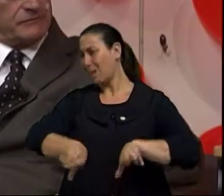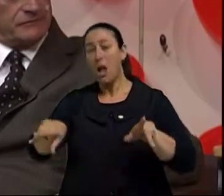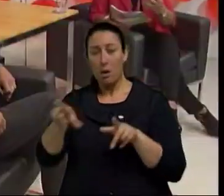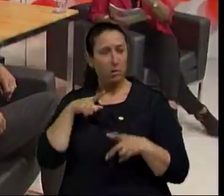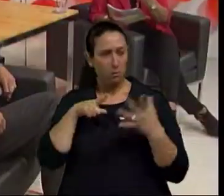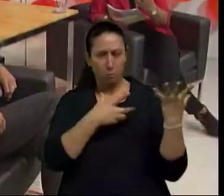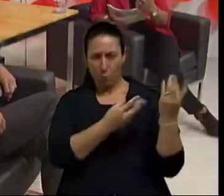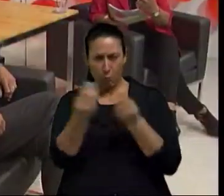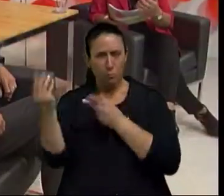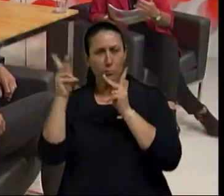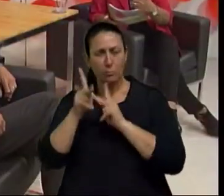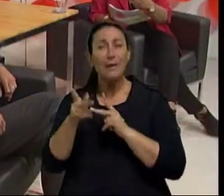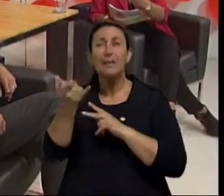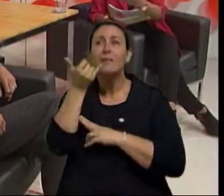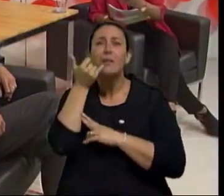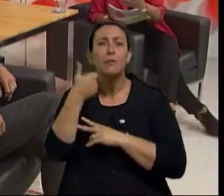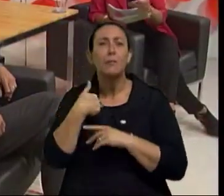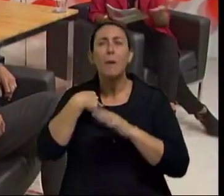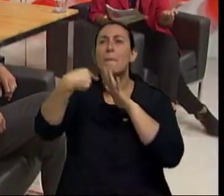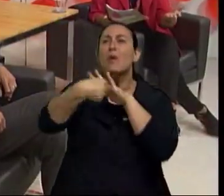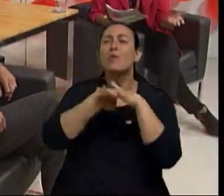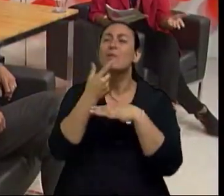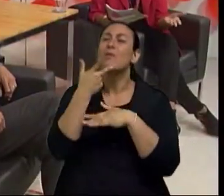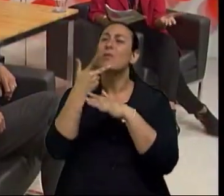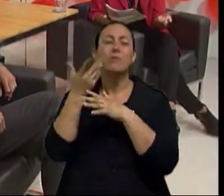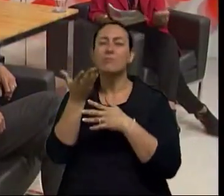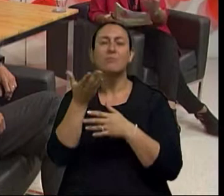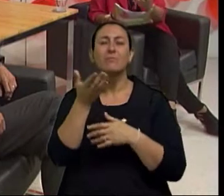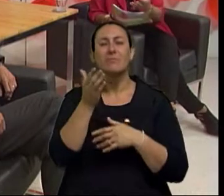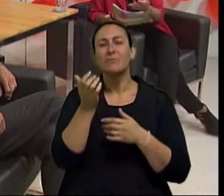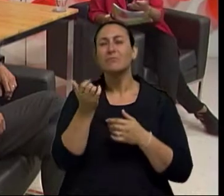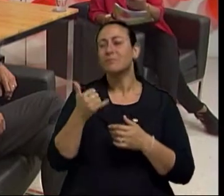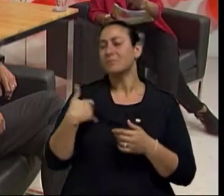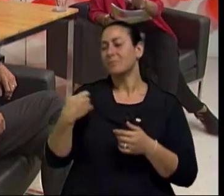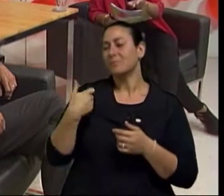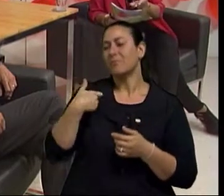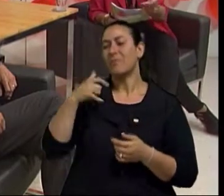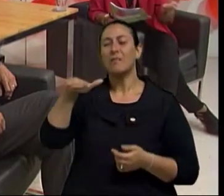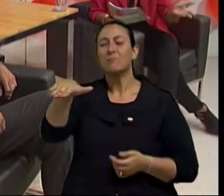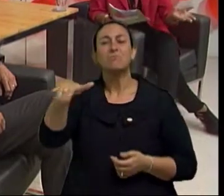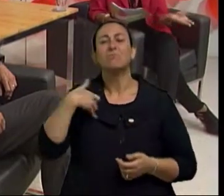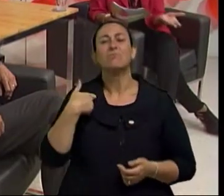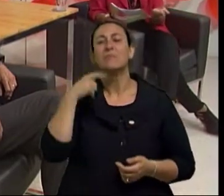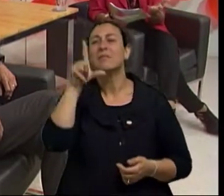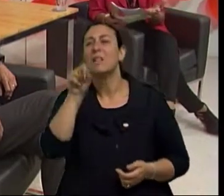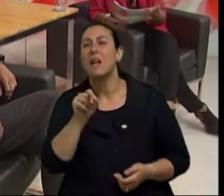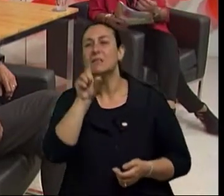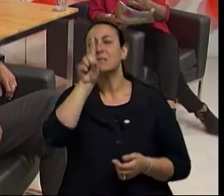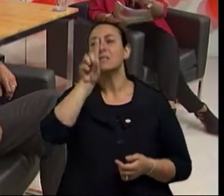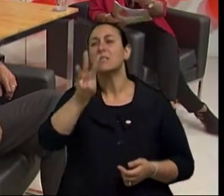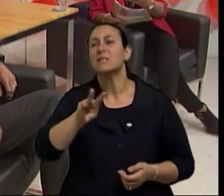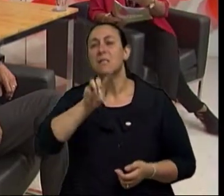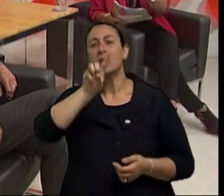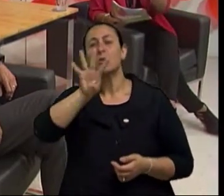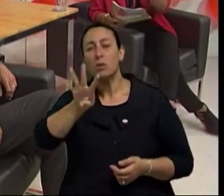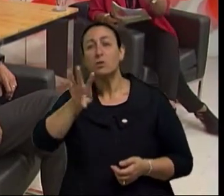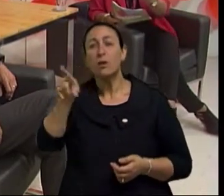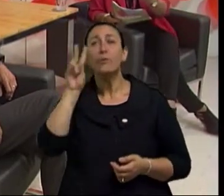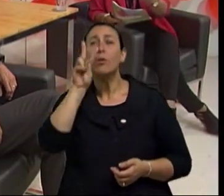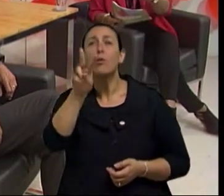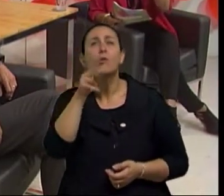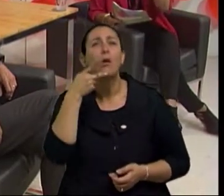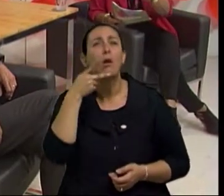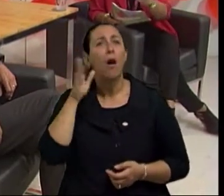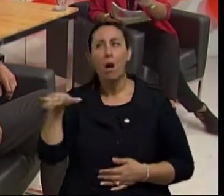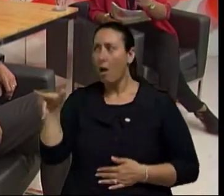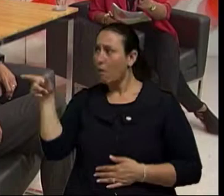recebo telefonema em casa. De meninos, posso dizer, de 10 anos, de meninas de 13, 14, que viram e que estão dizendo